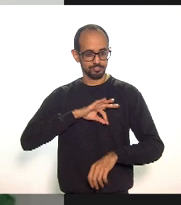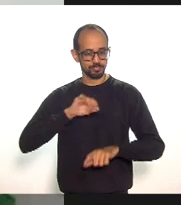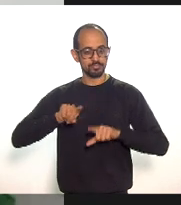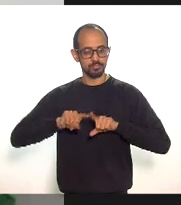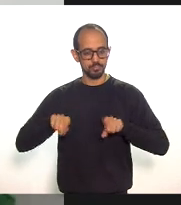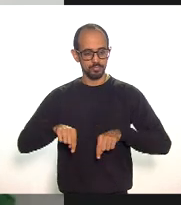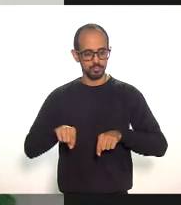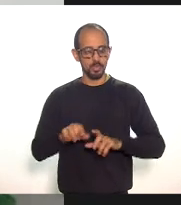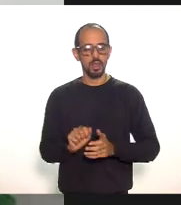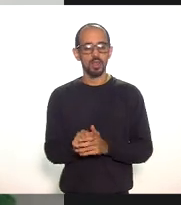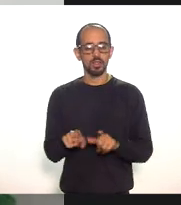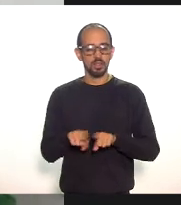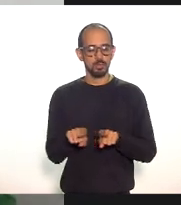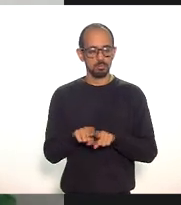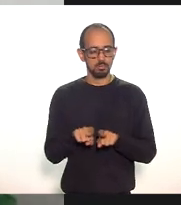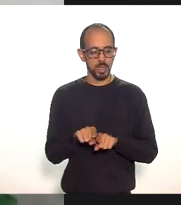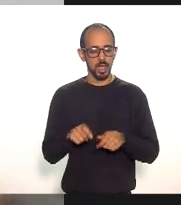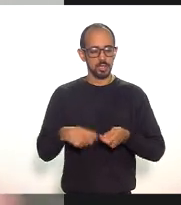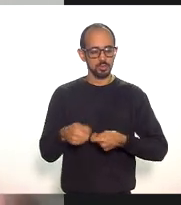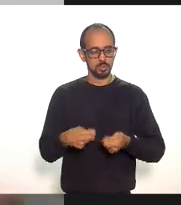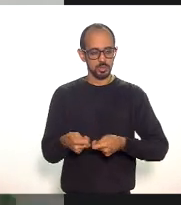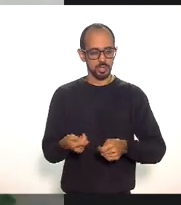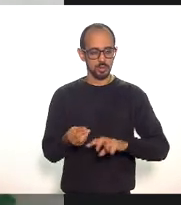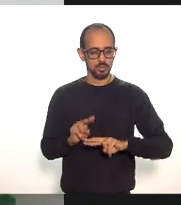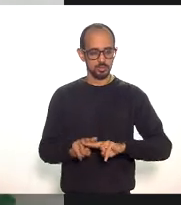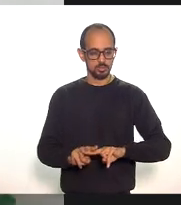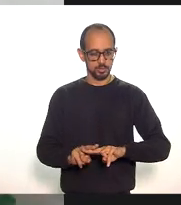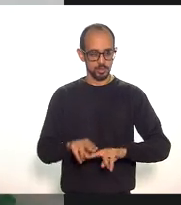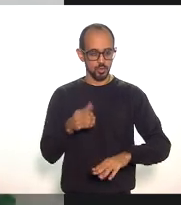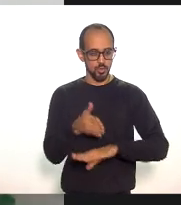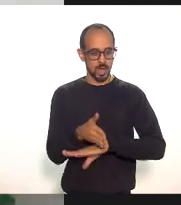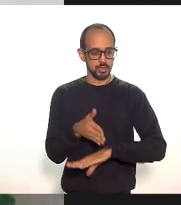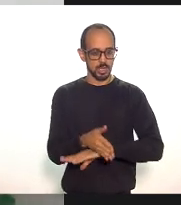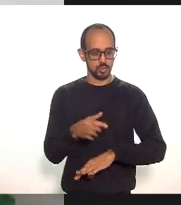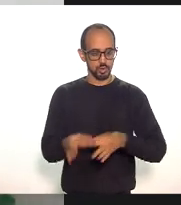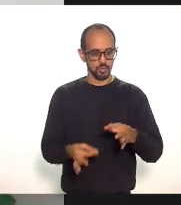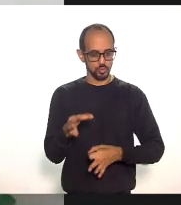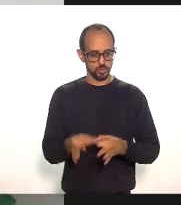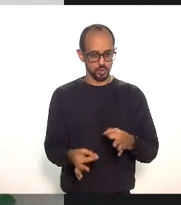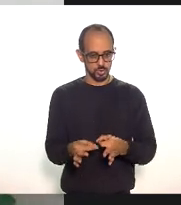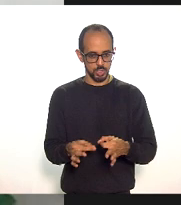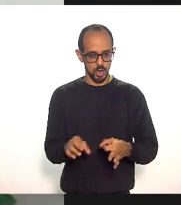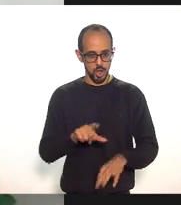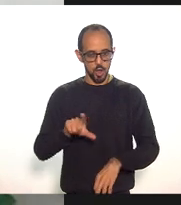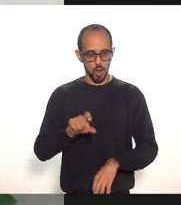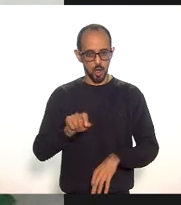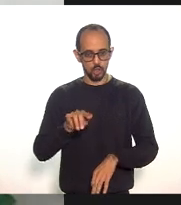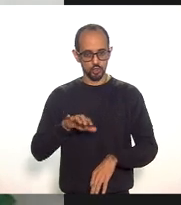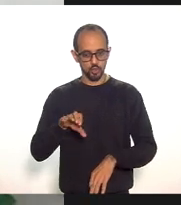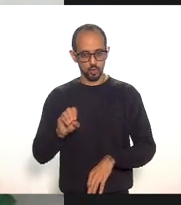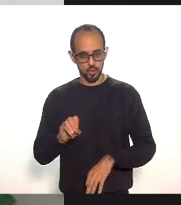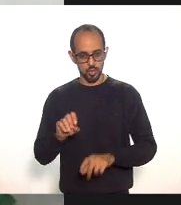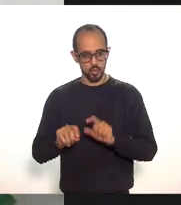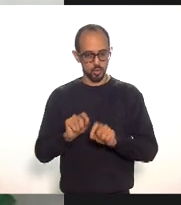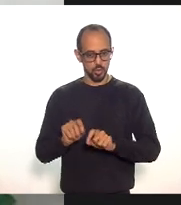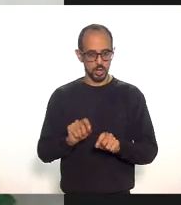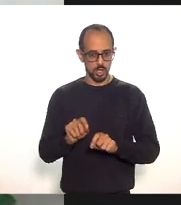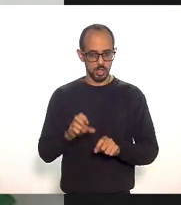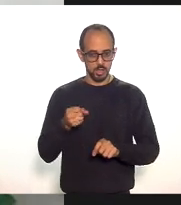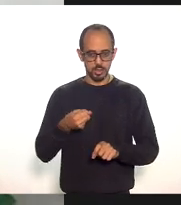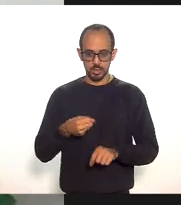administração penitenciária e o acesso à justiça, que, claro, sem a gente aqui colocar